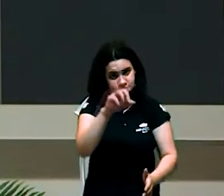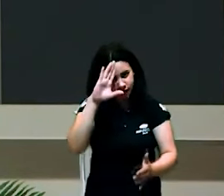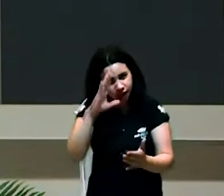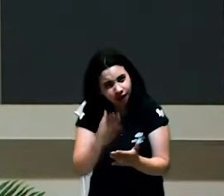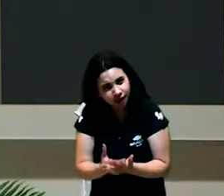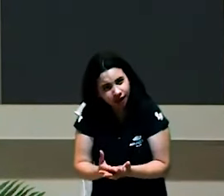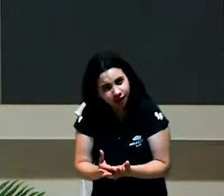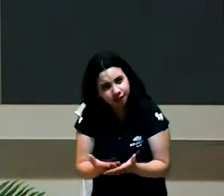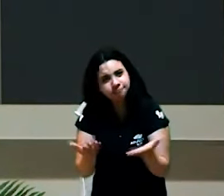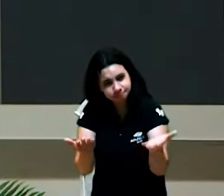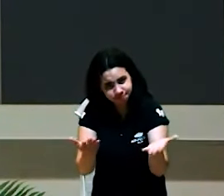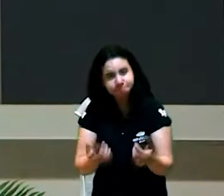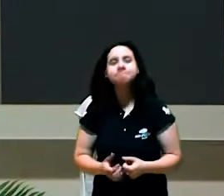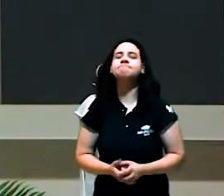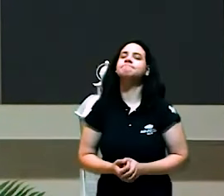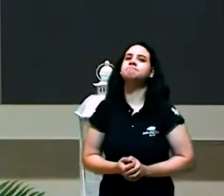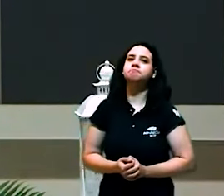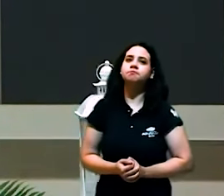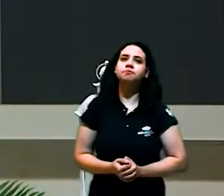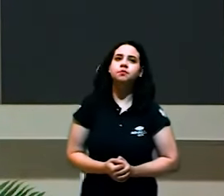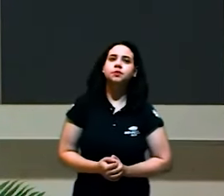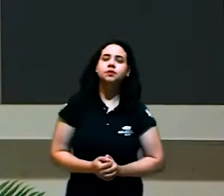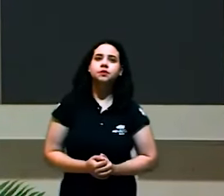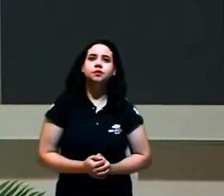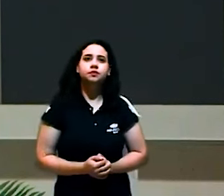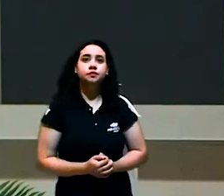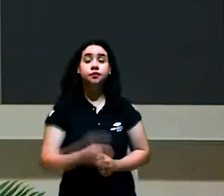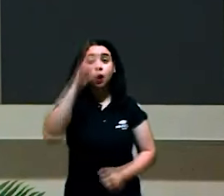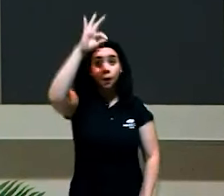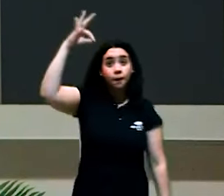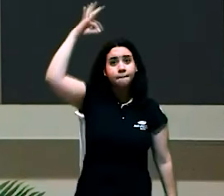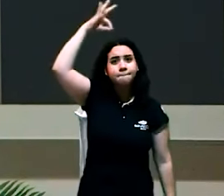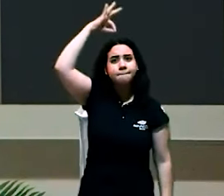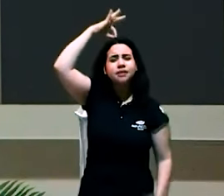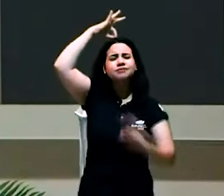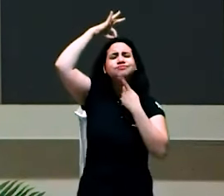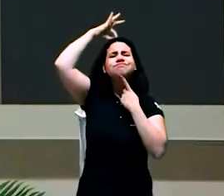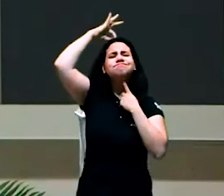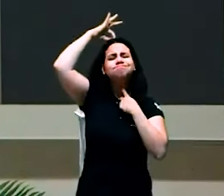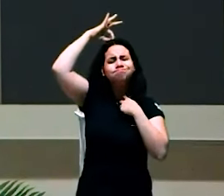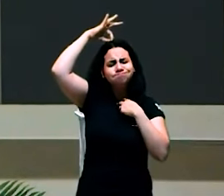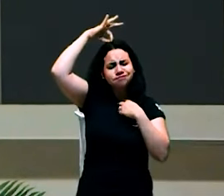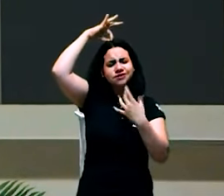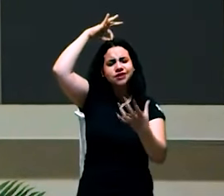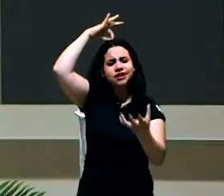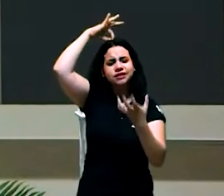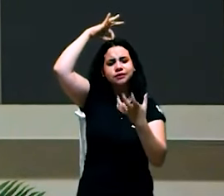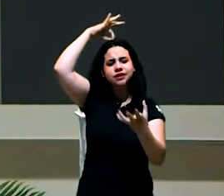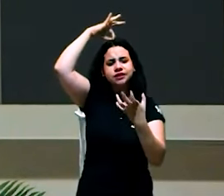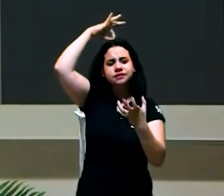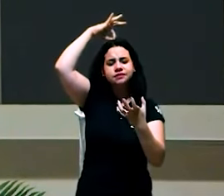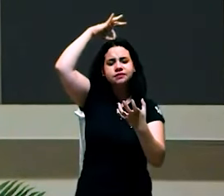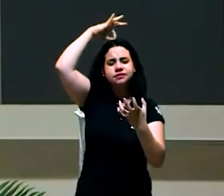Há um pedido do Espírito Santo. Há um clamor do Espírito Santo. Há uma